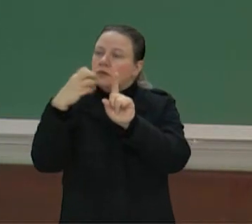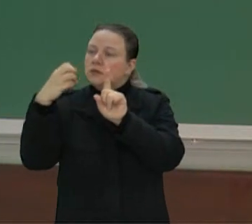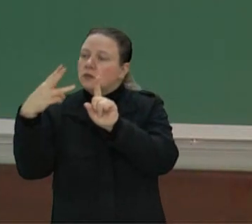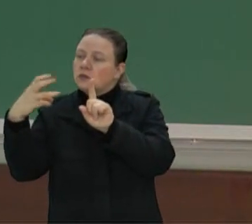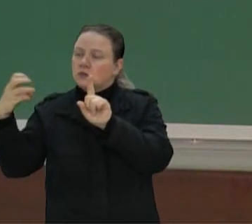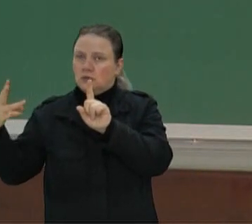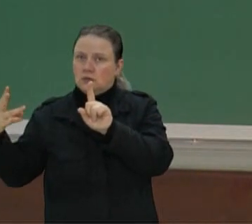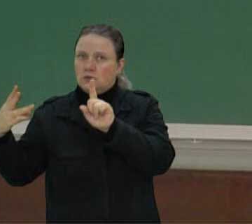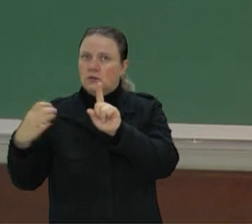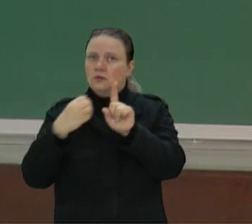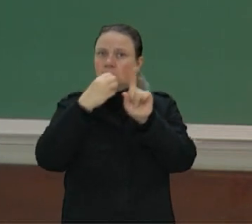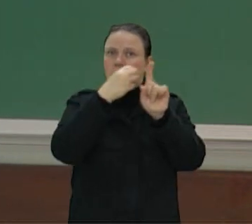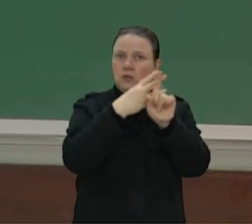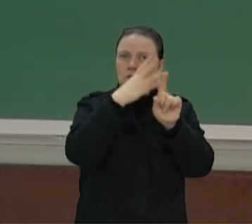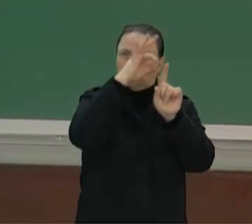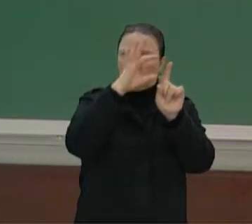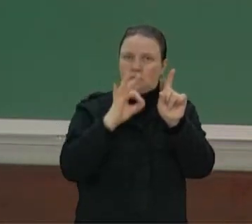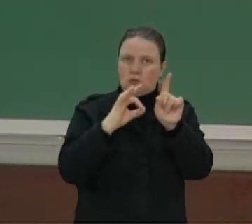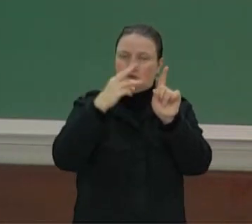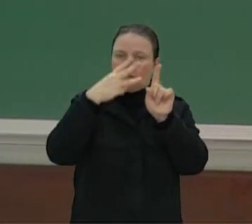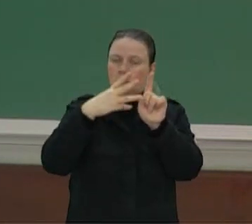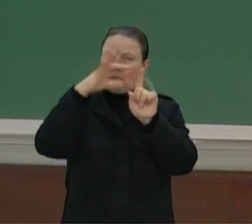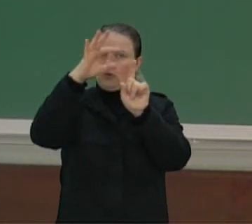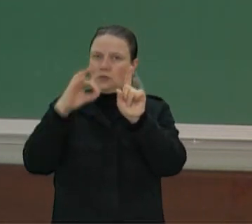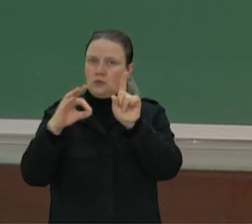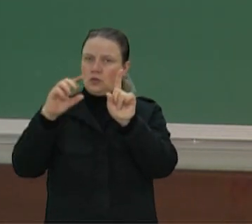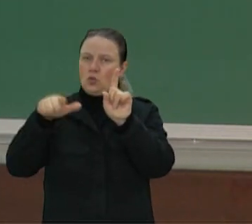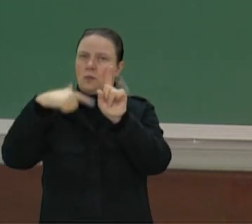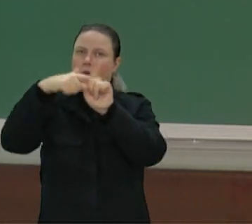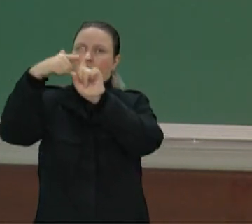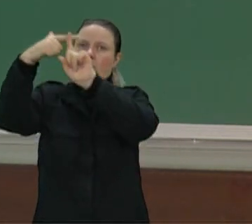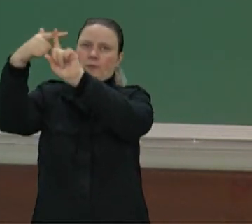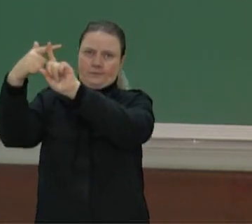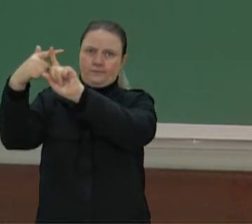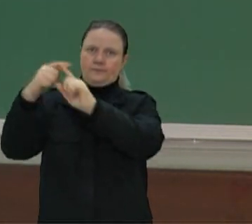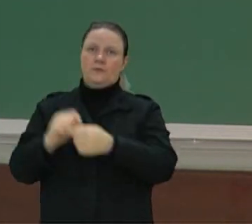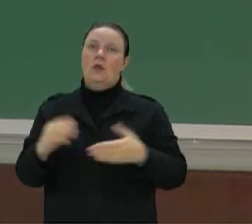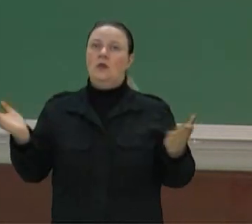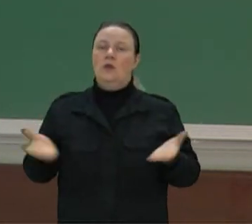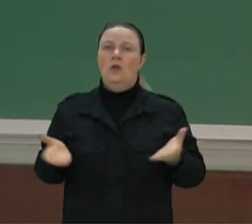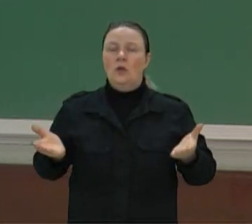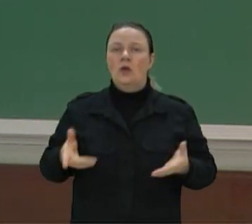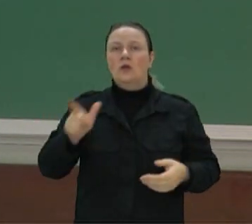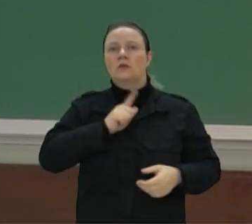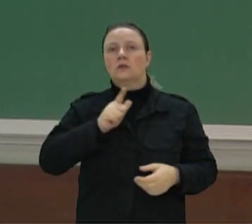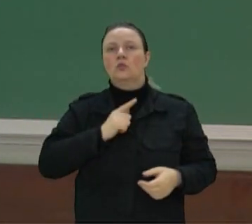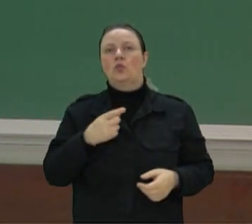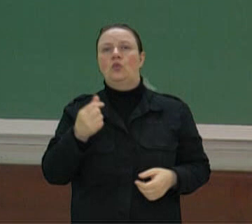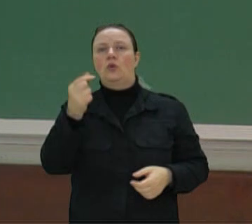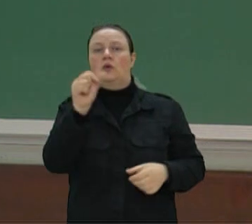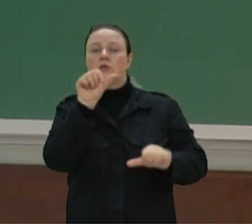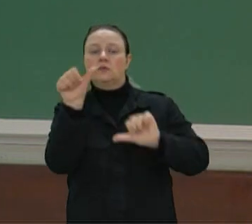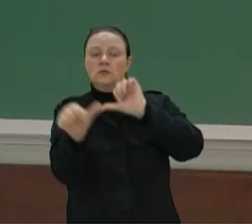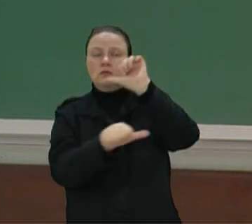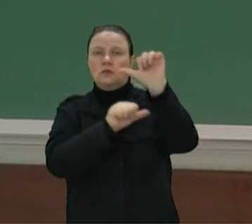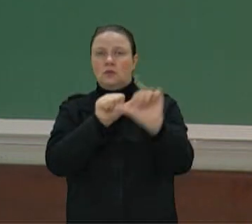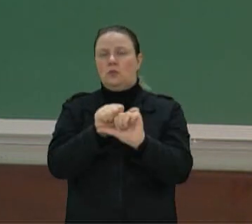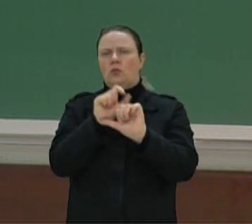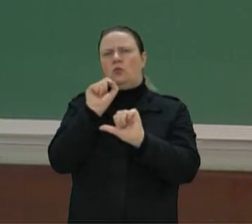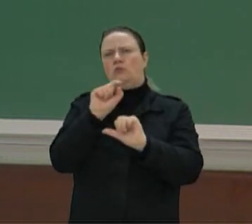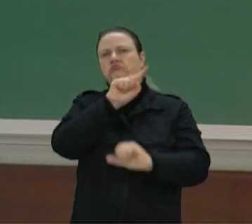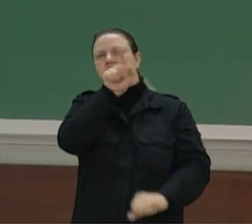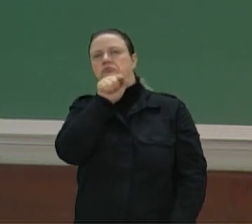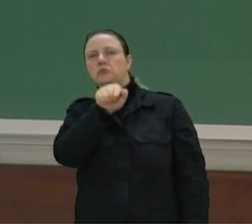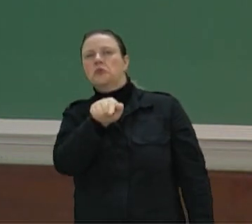aumentar em 3%. Então eu tenho aqui os valores transformados em incógnitas, né?